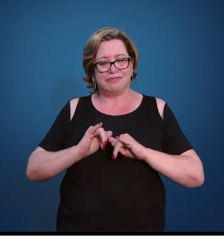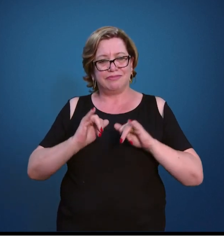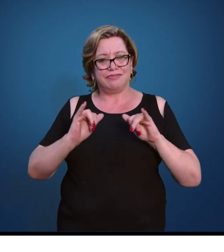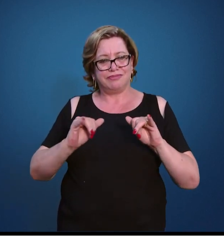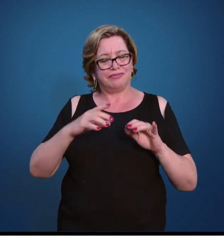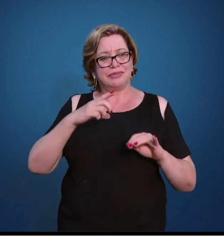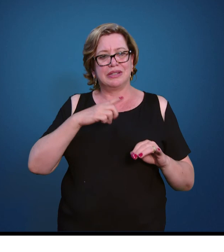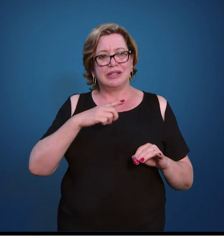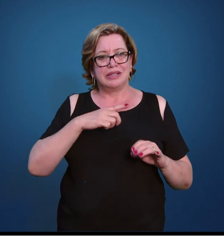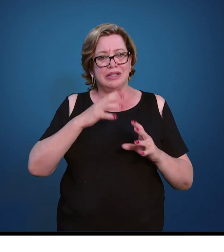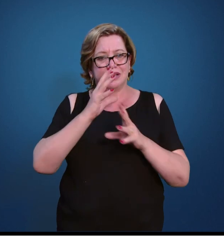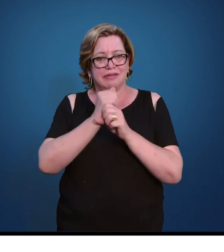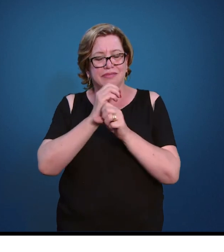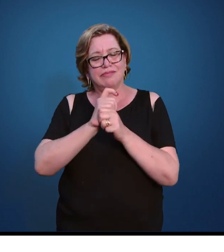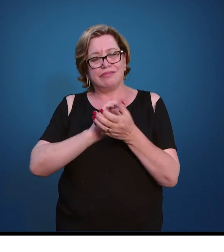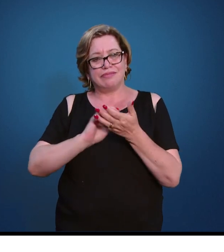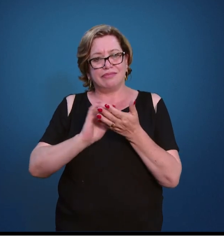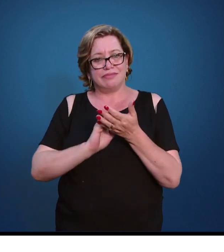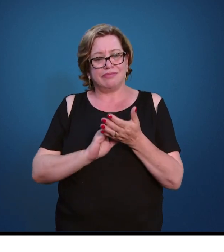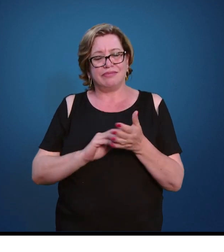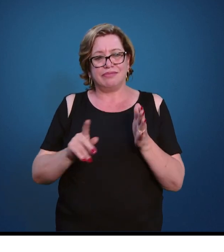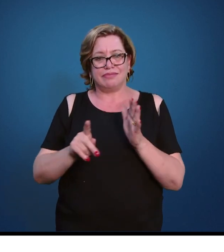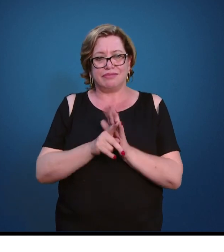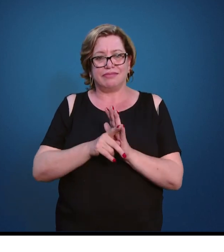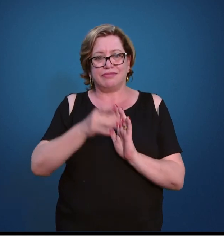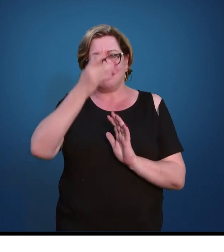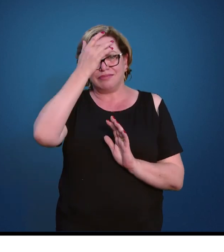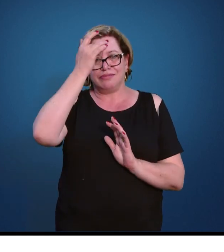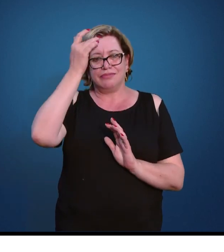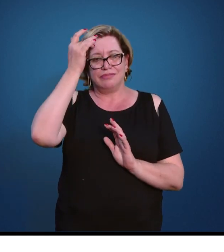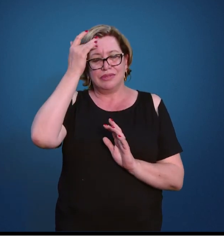que a contabilidade apresenta para os seus usuários.